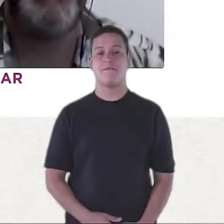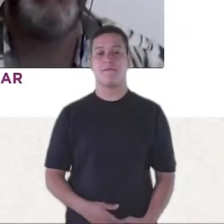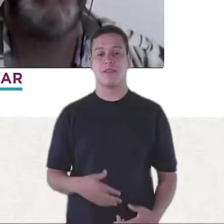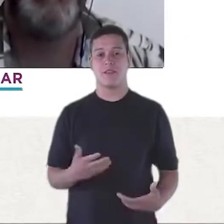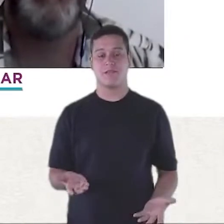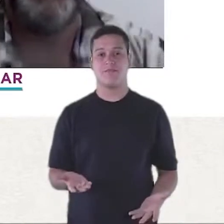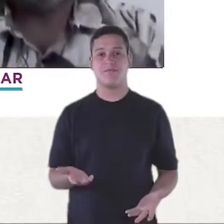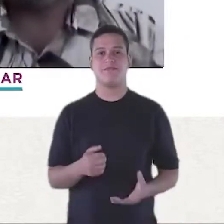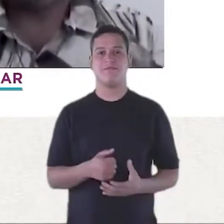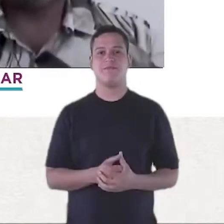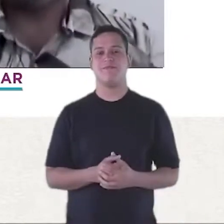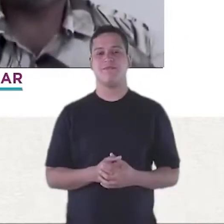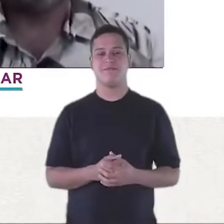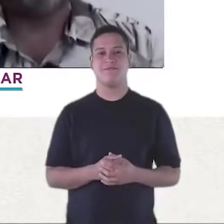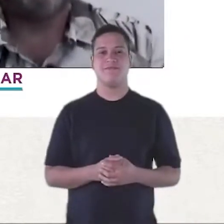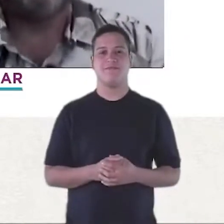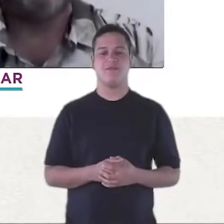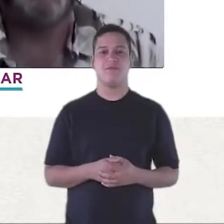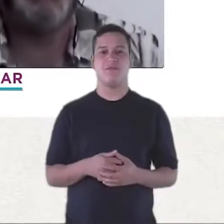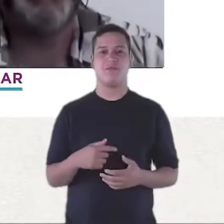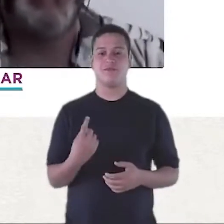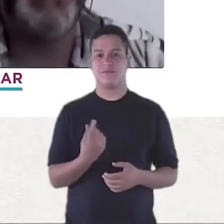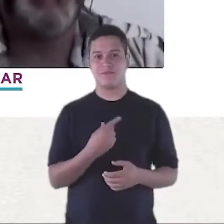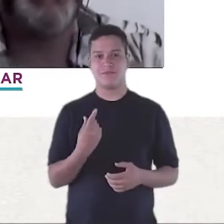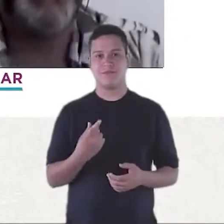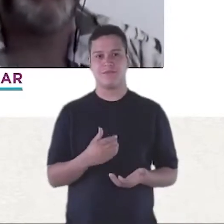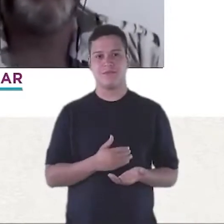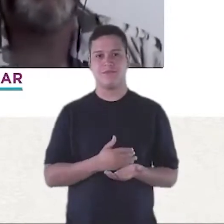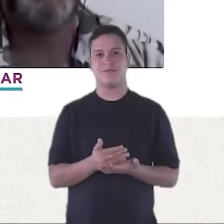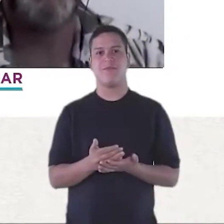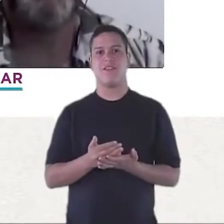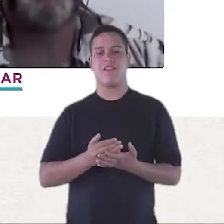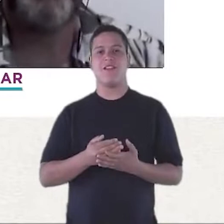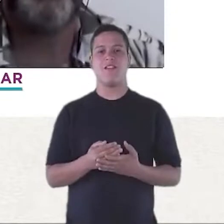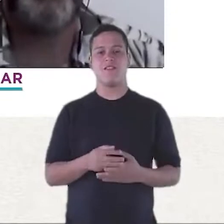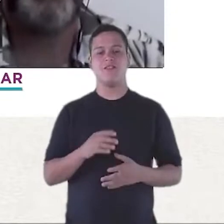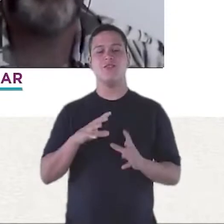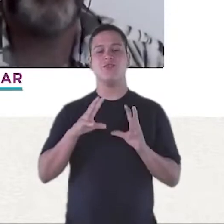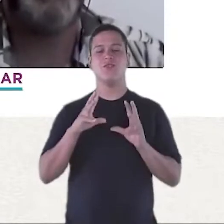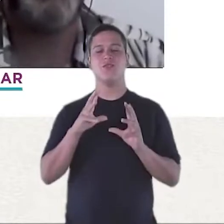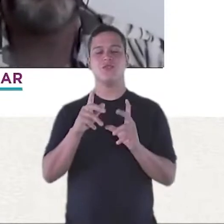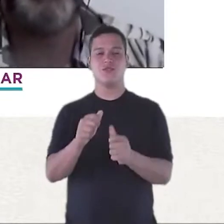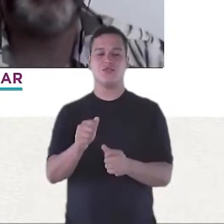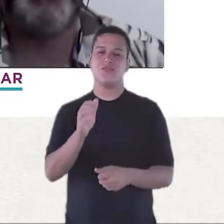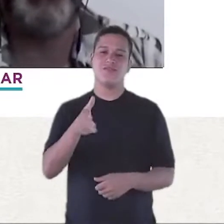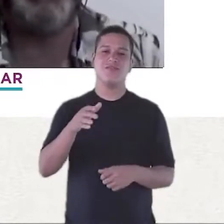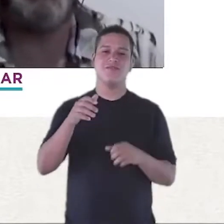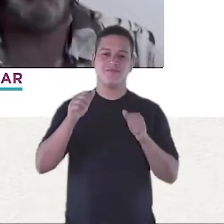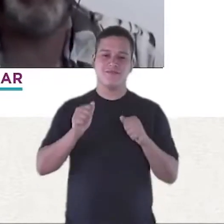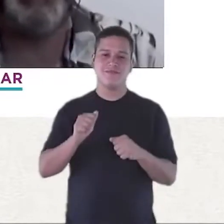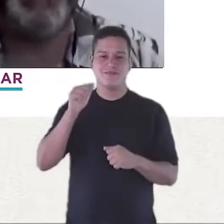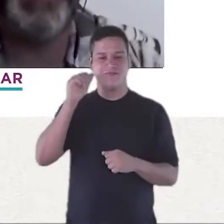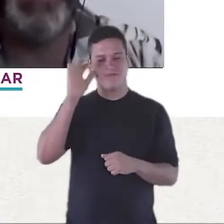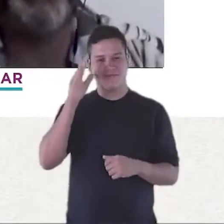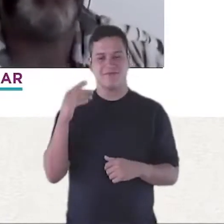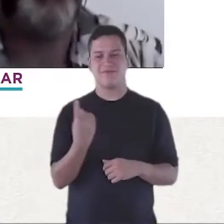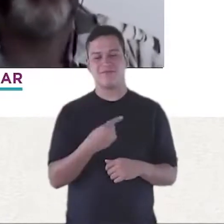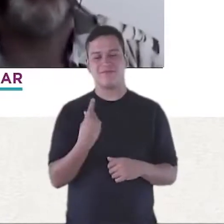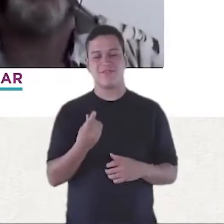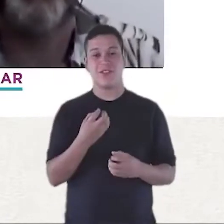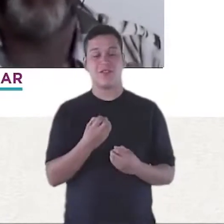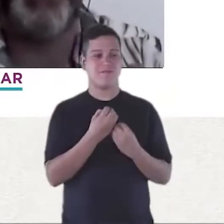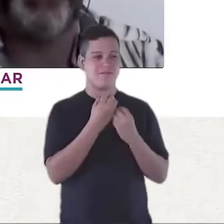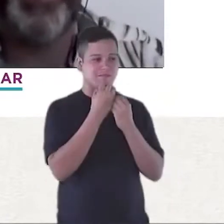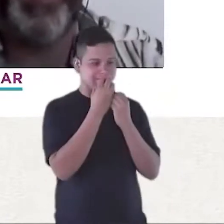Ó, Fabrício Carpinejar, estamos no ar. Boa noite, Boa